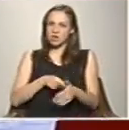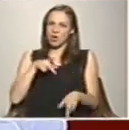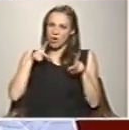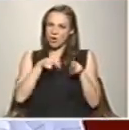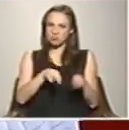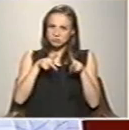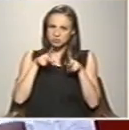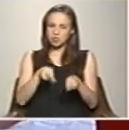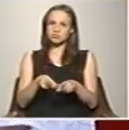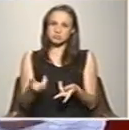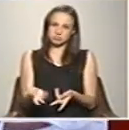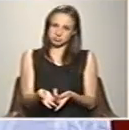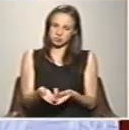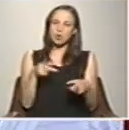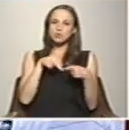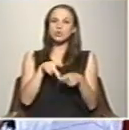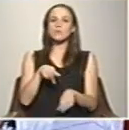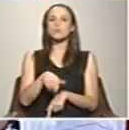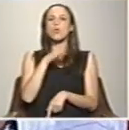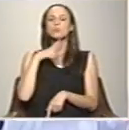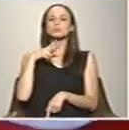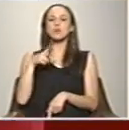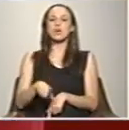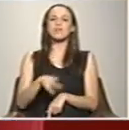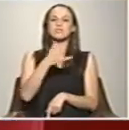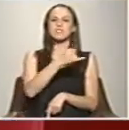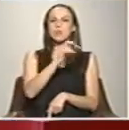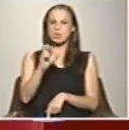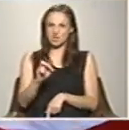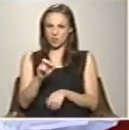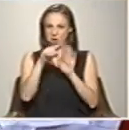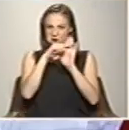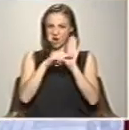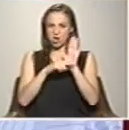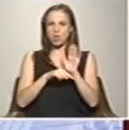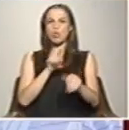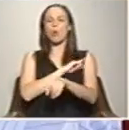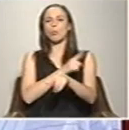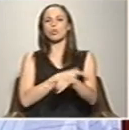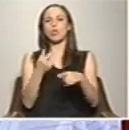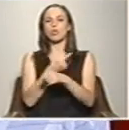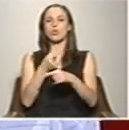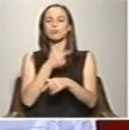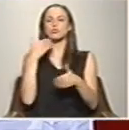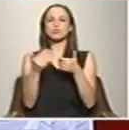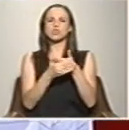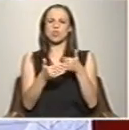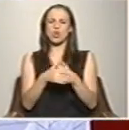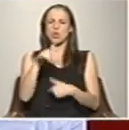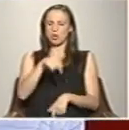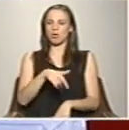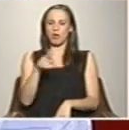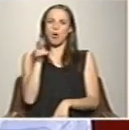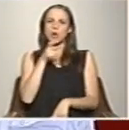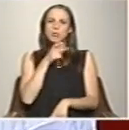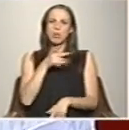aqui um estudo em que Portugal está em 28º lugar do poder de compra e de pago dos idosos. É uma coisa dramática, ou